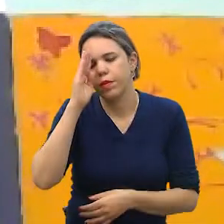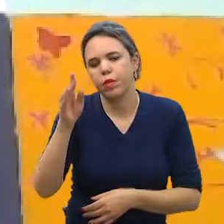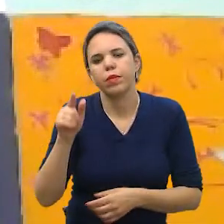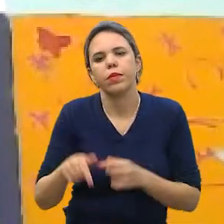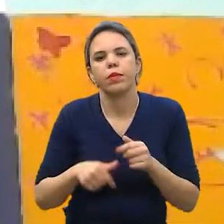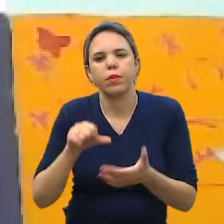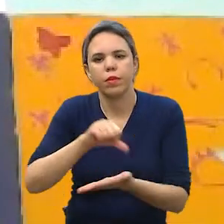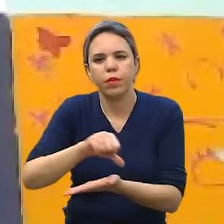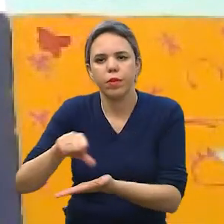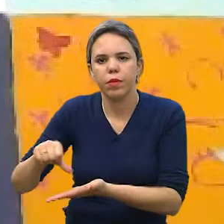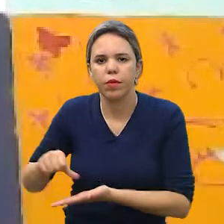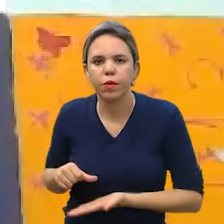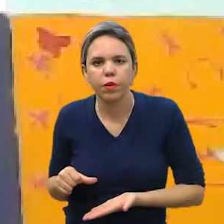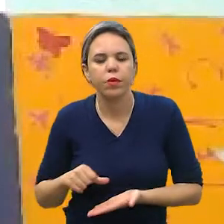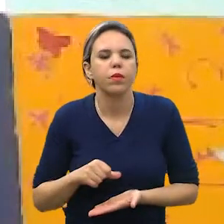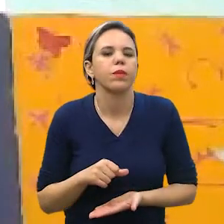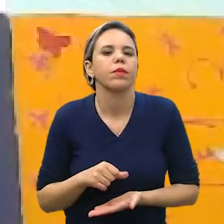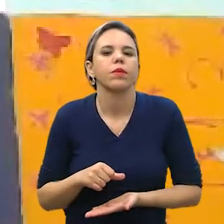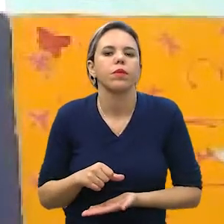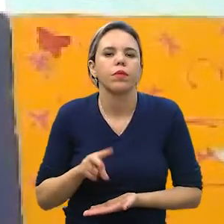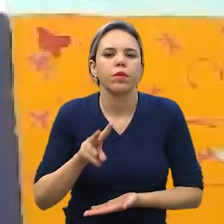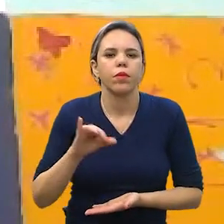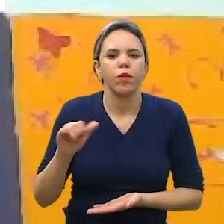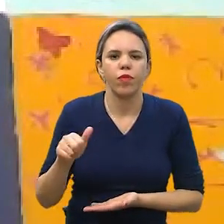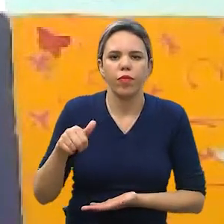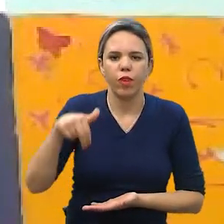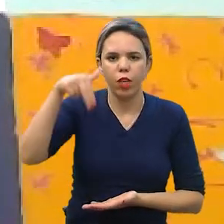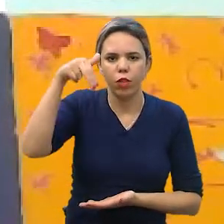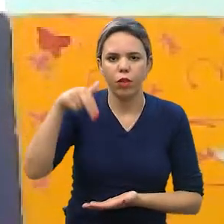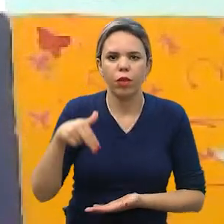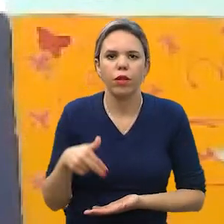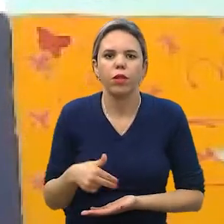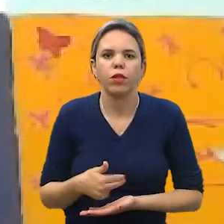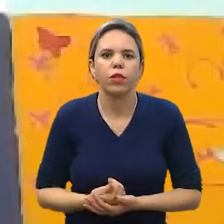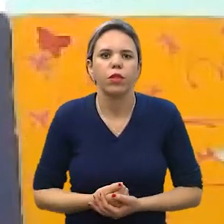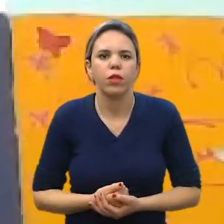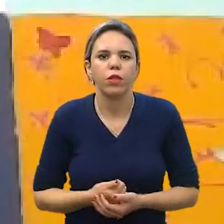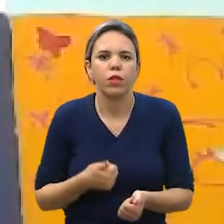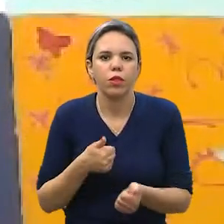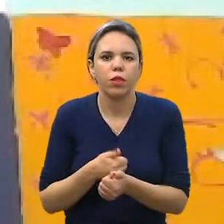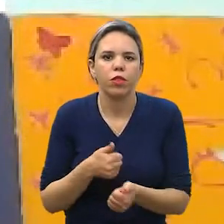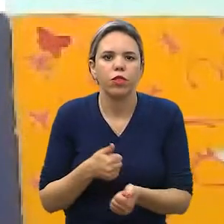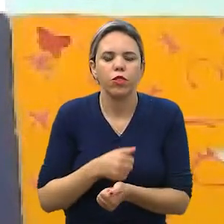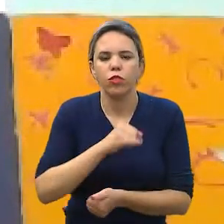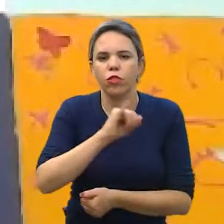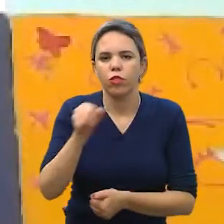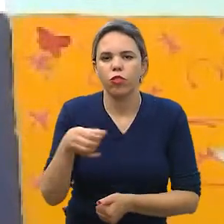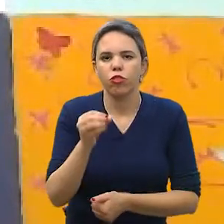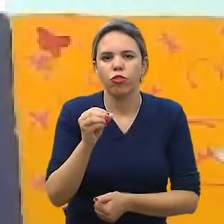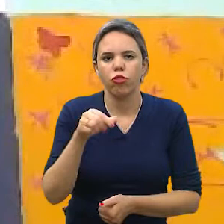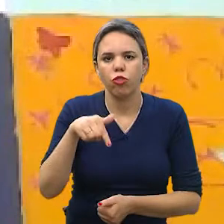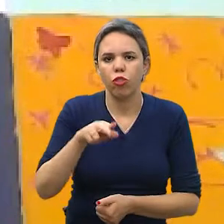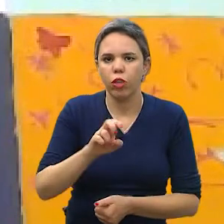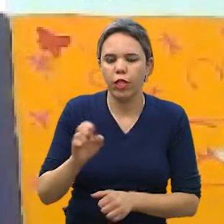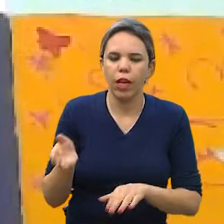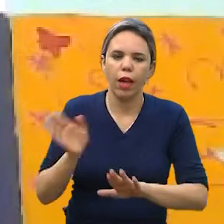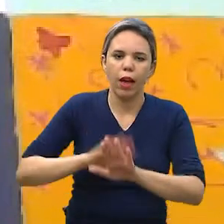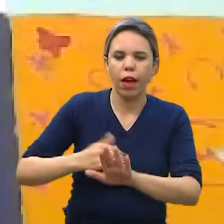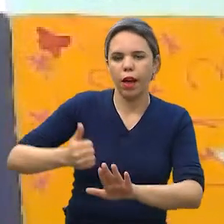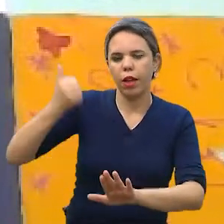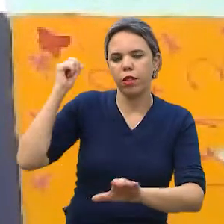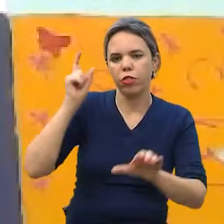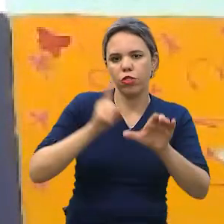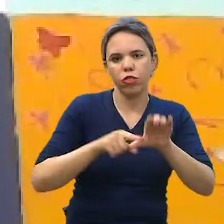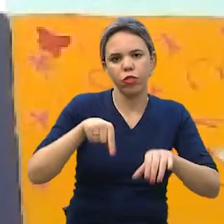é essa região mesmo do Parque Via Norte e da Vila Boa Vista, que fica ali atrás do Jockey Club, atrás da Bosch, como quem está indo